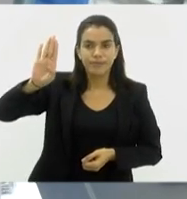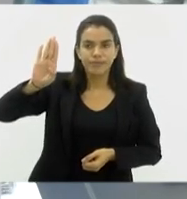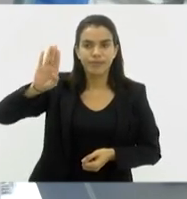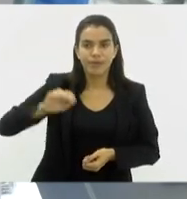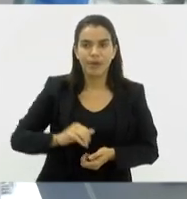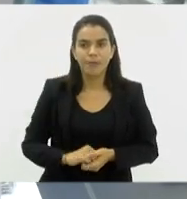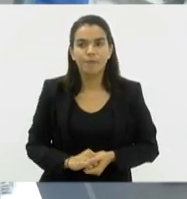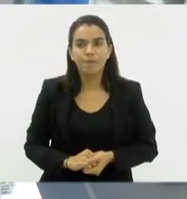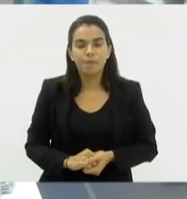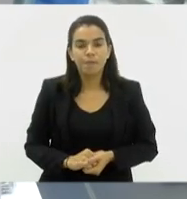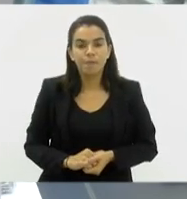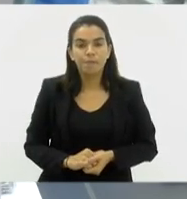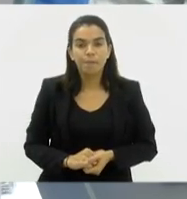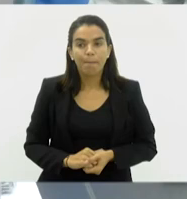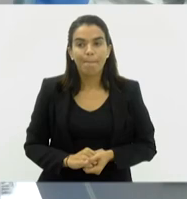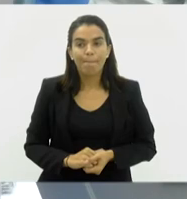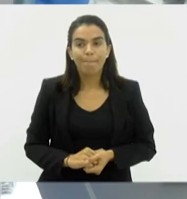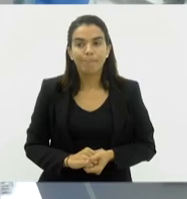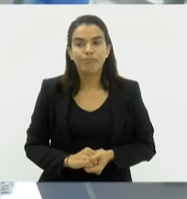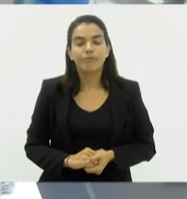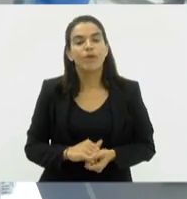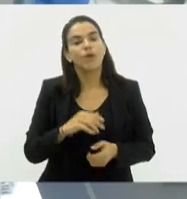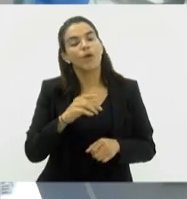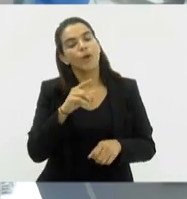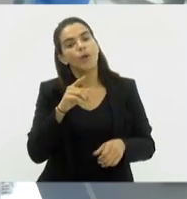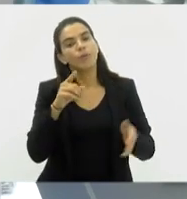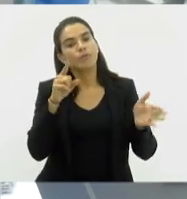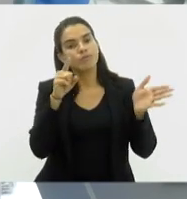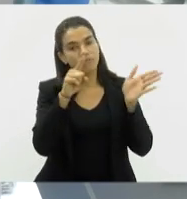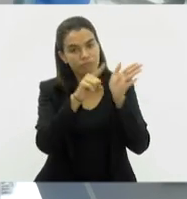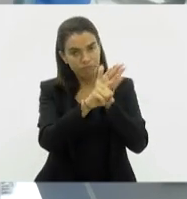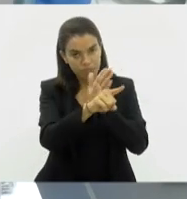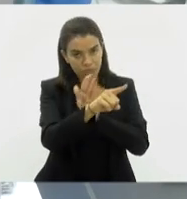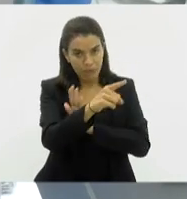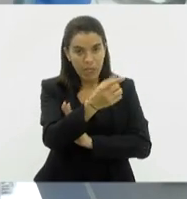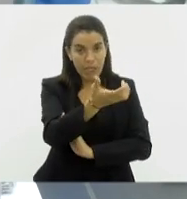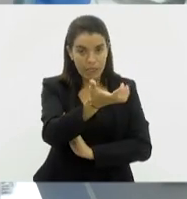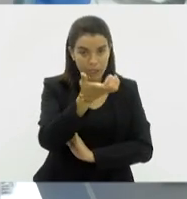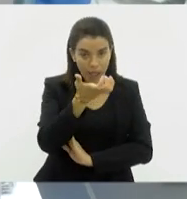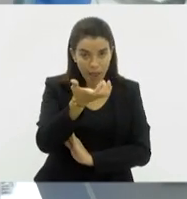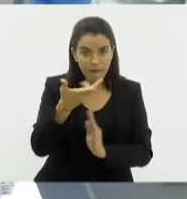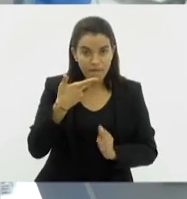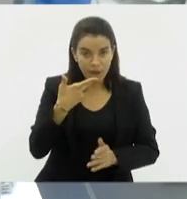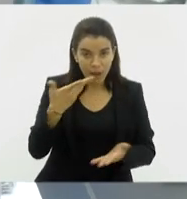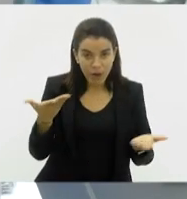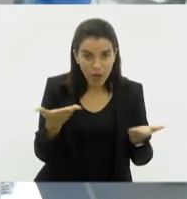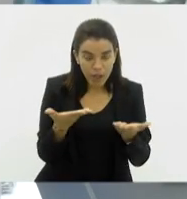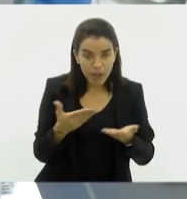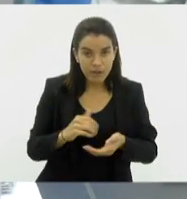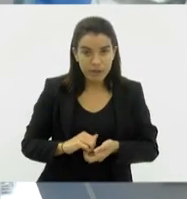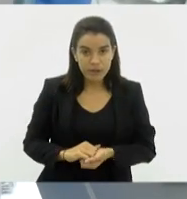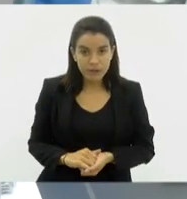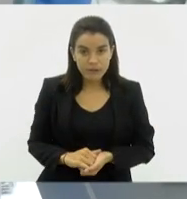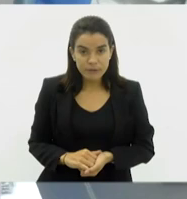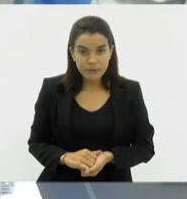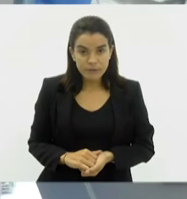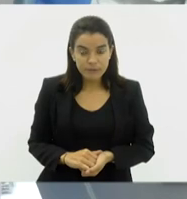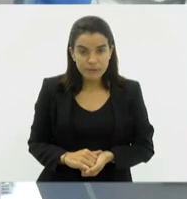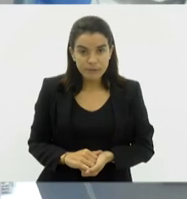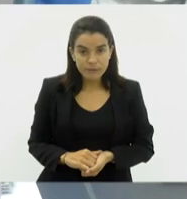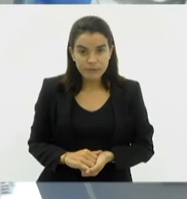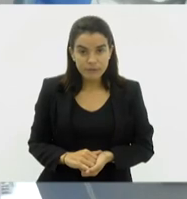concedido E aí indaga o senr Júlio Rocha o senhor quer uma questão de ordem nesse momento